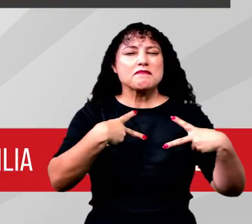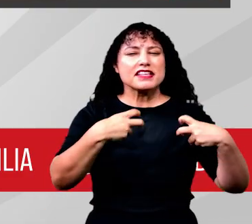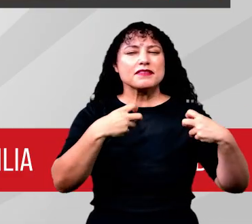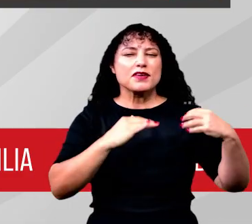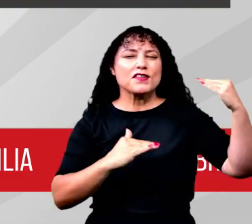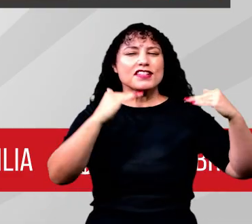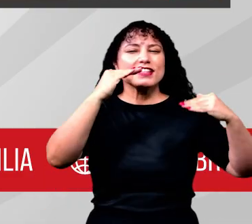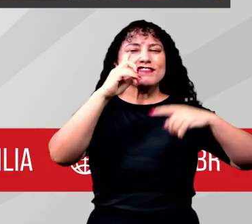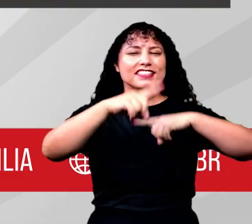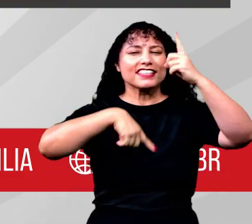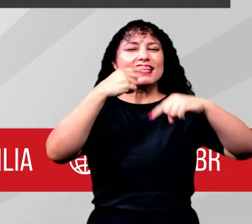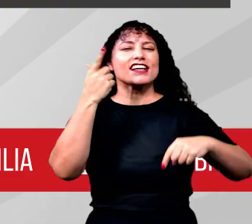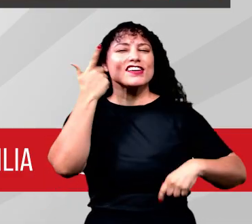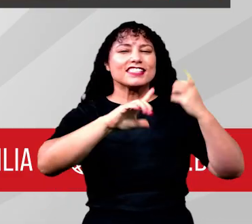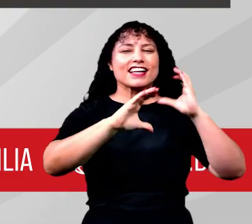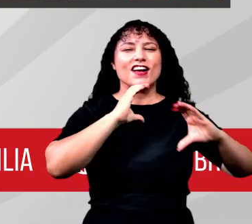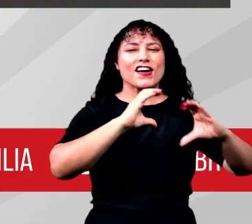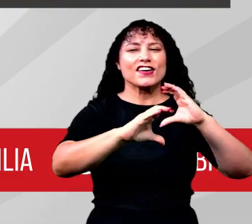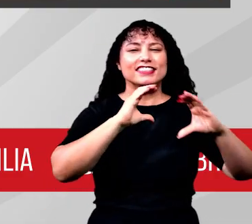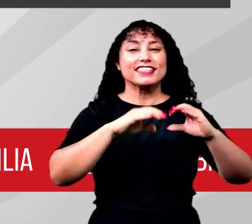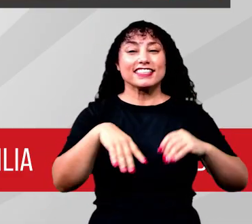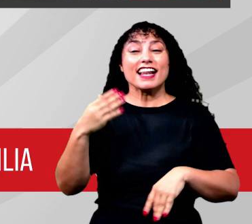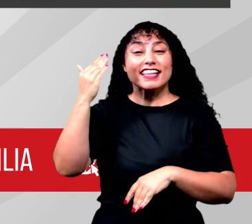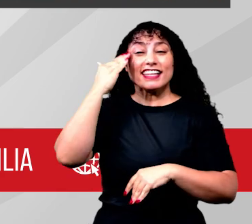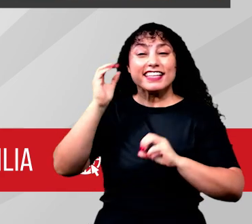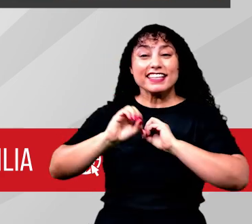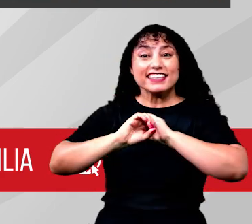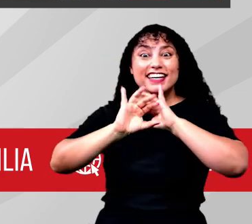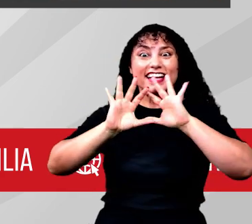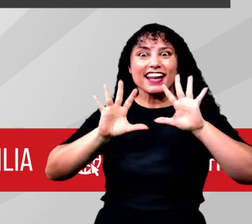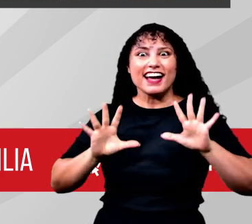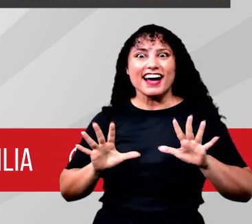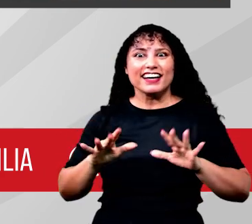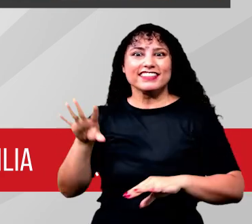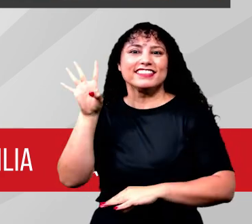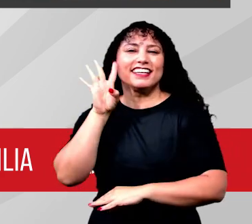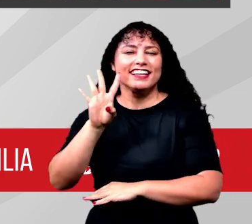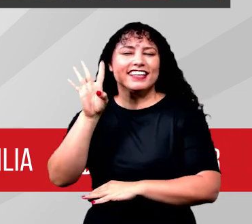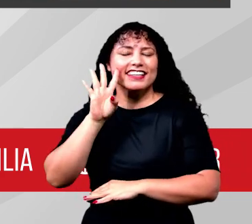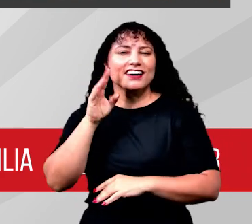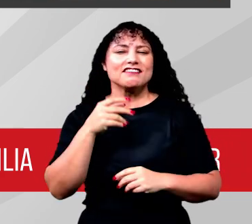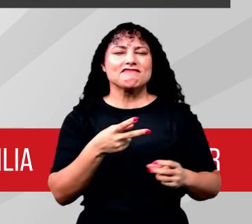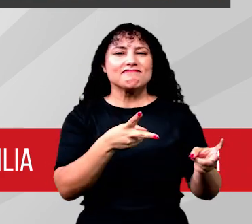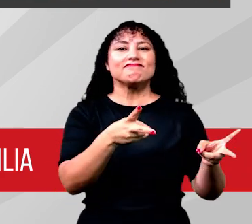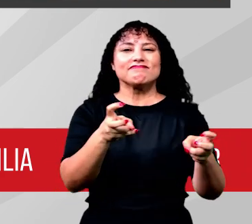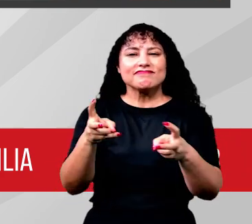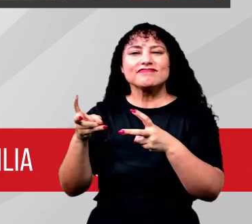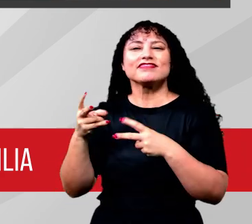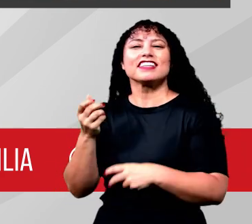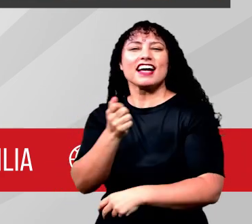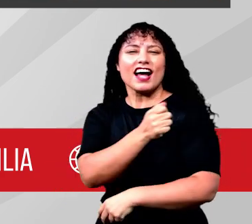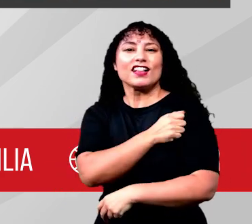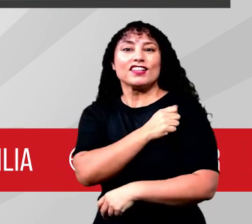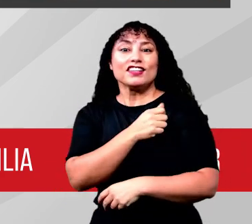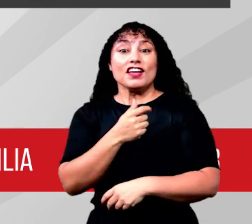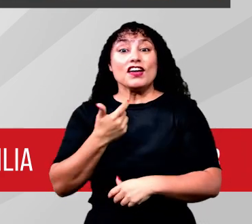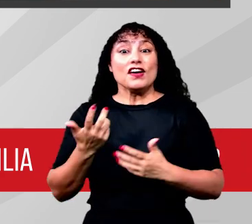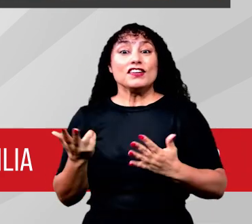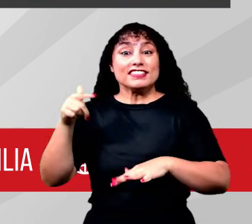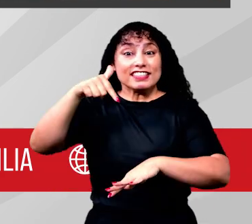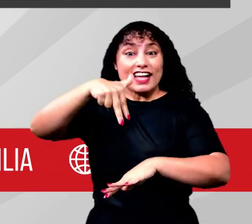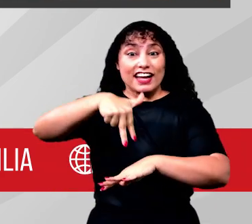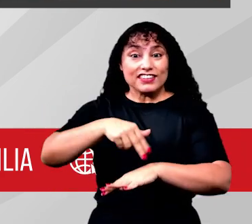você consegue se comunicar com ela, que ela está te entendendo. Então é muito bacana, eu estava observando os estudantes, eu estava lá, eu